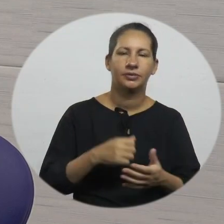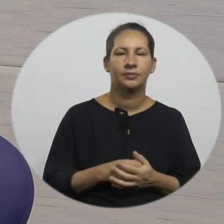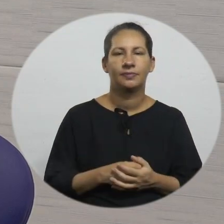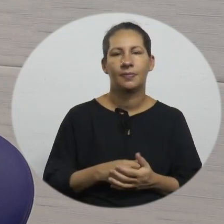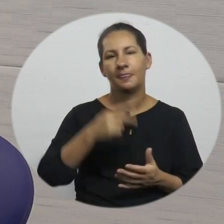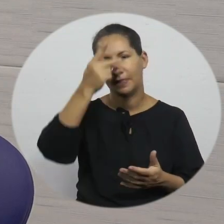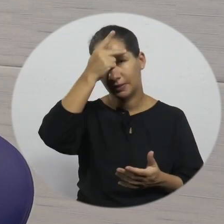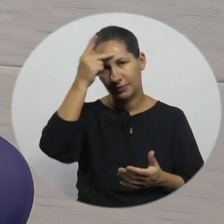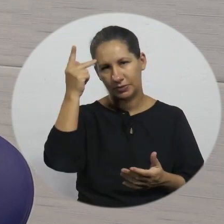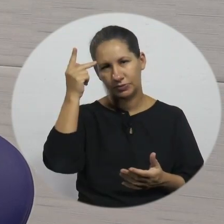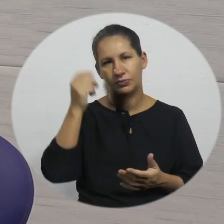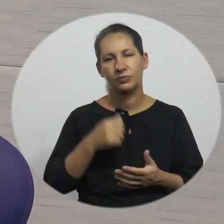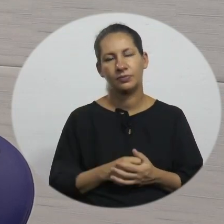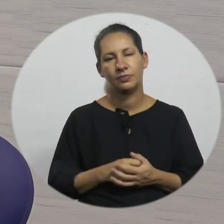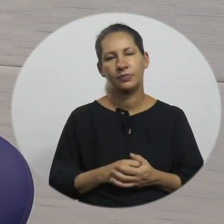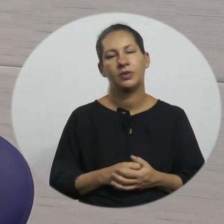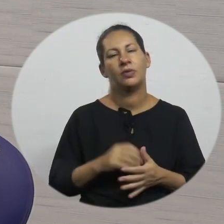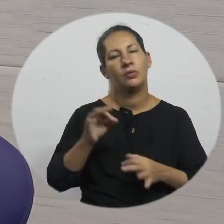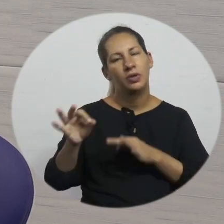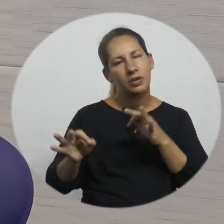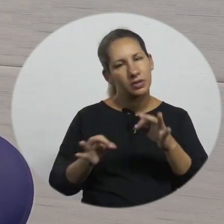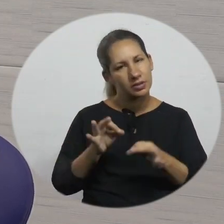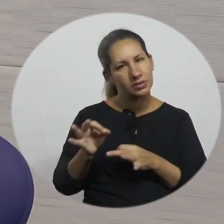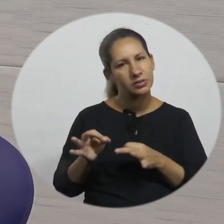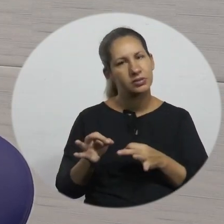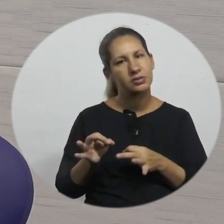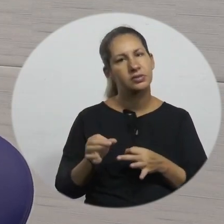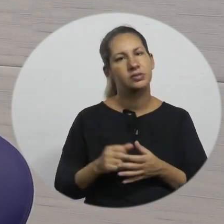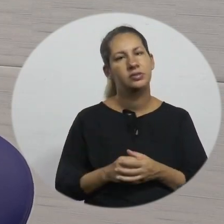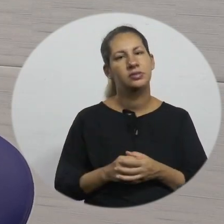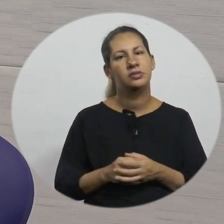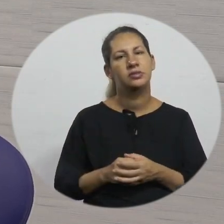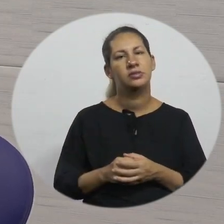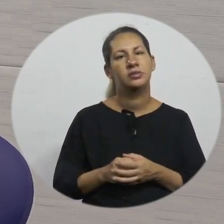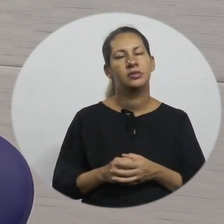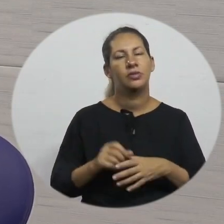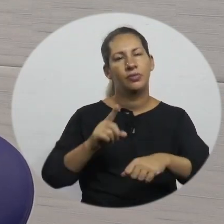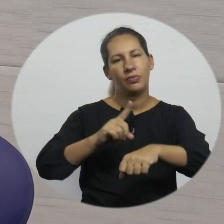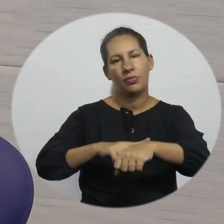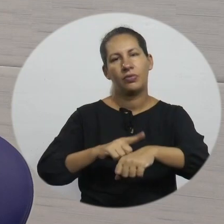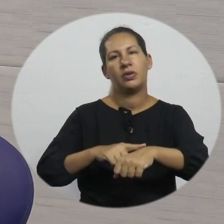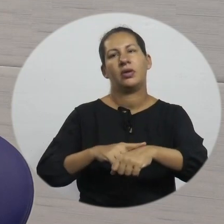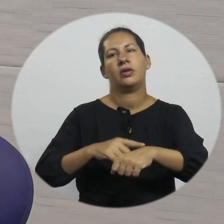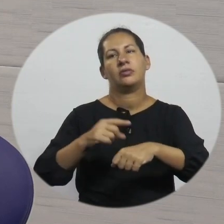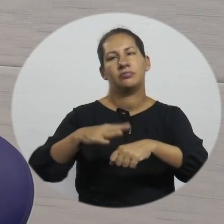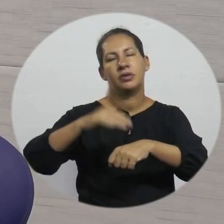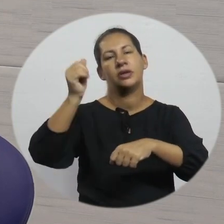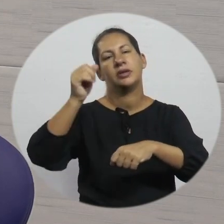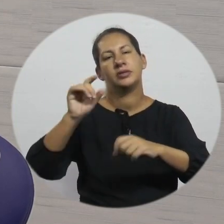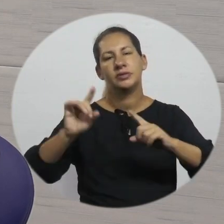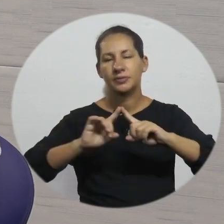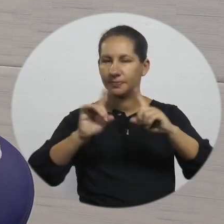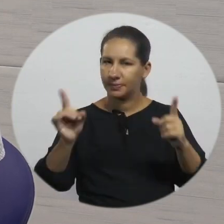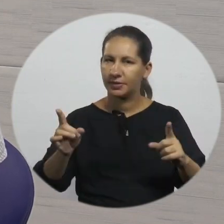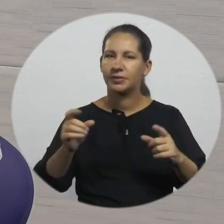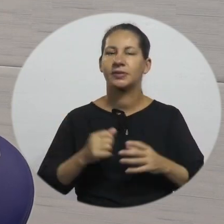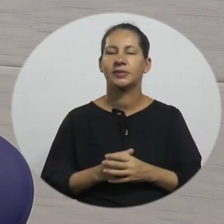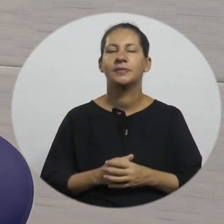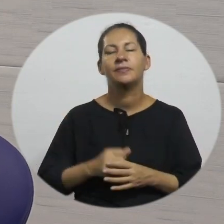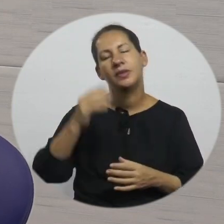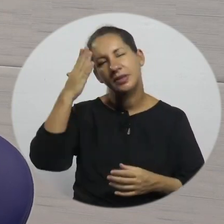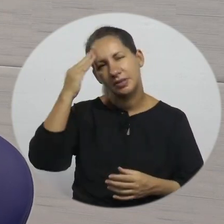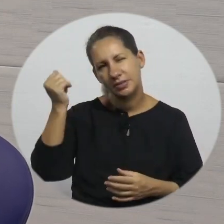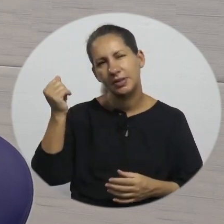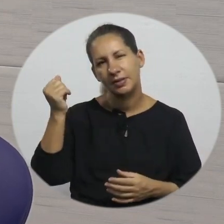atendimento ao eleitor. Muito embora a gente se prepara, de certa forma, elastece um pouco o horário de expediente, mas ainda assim a